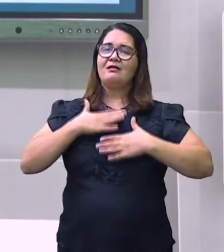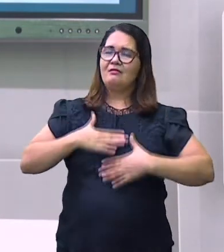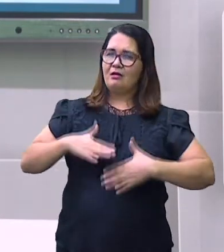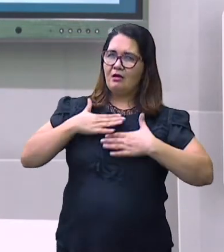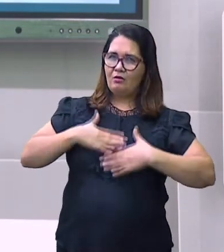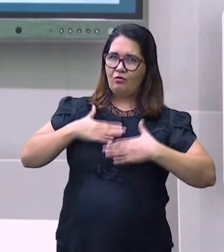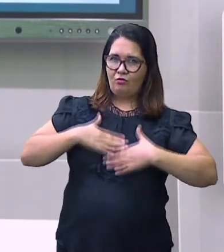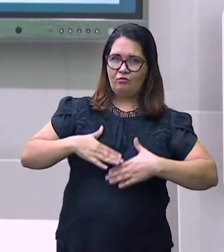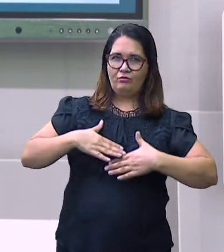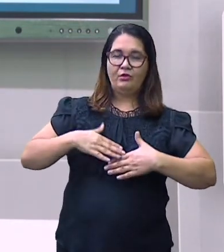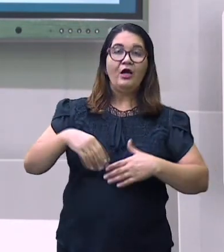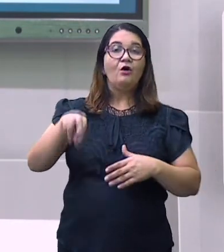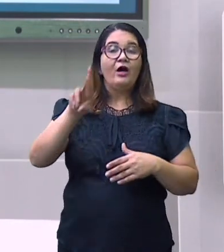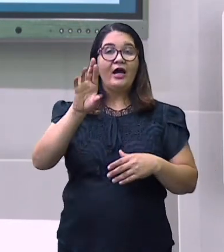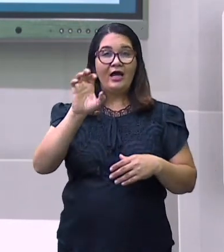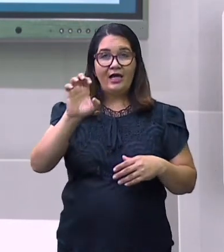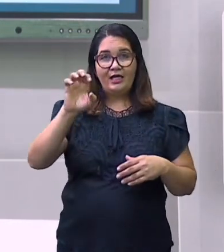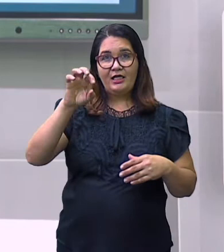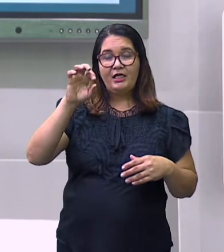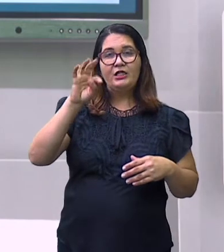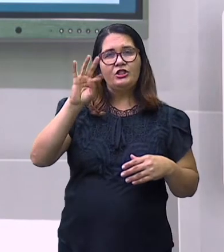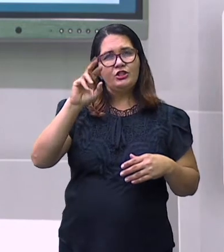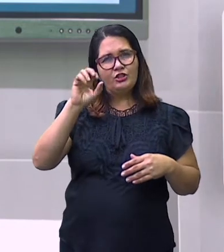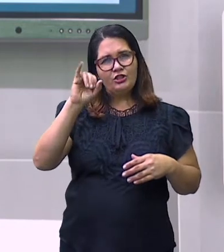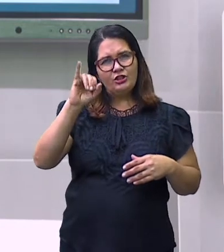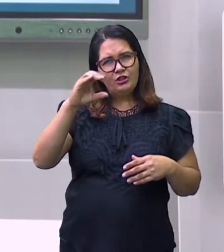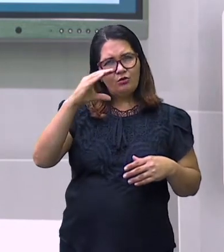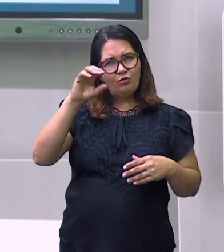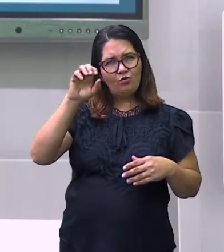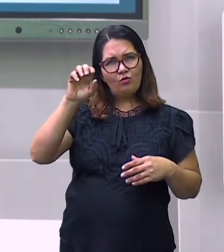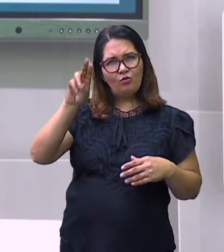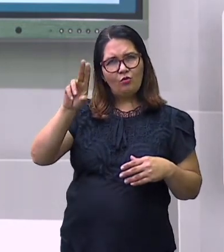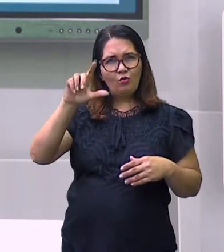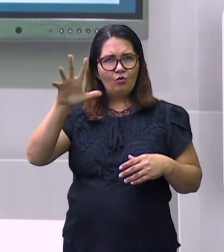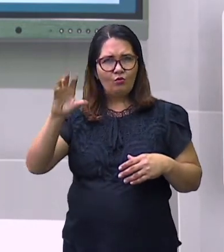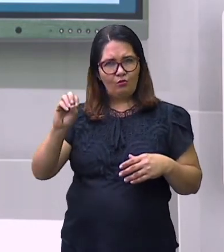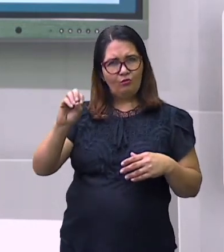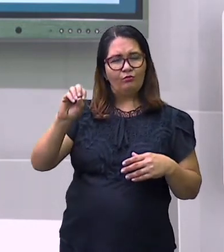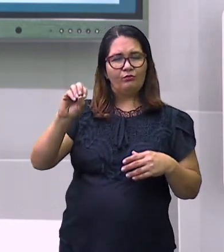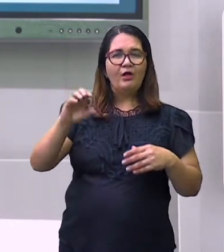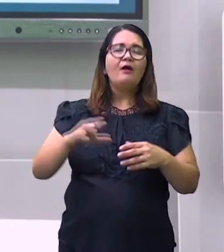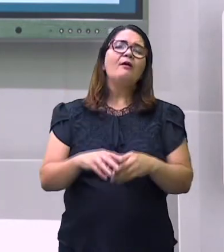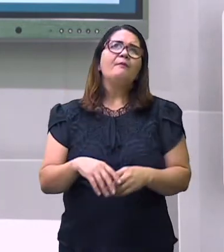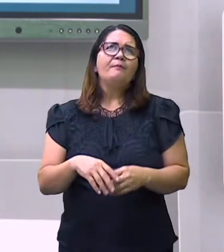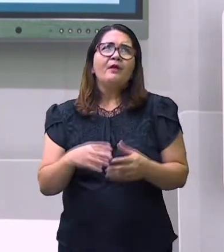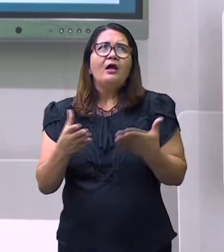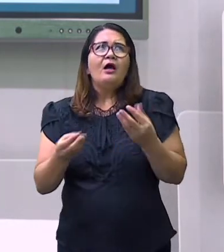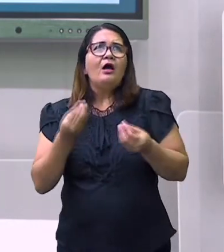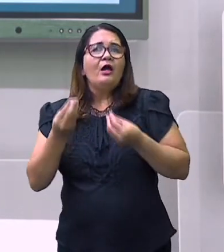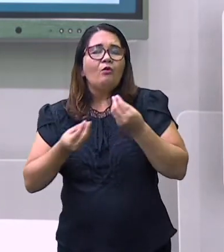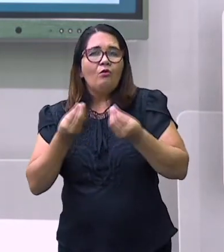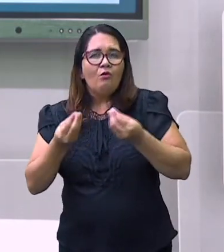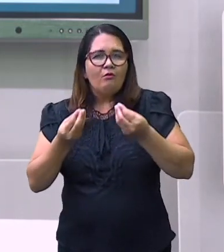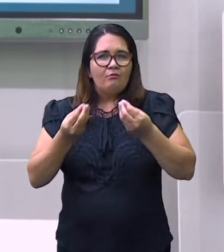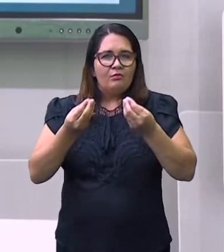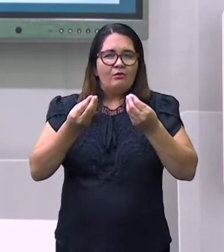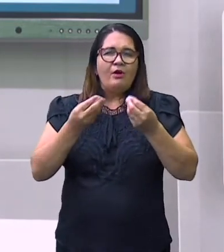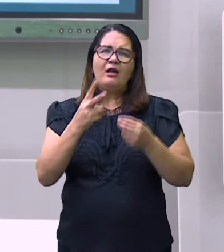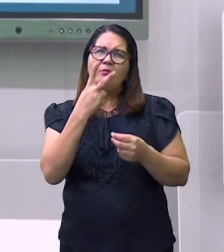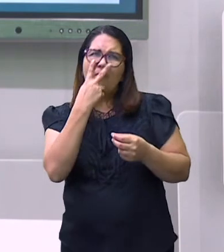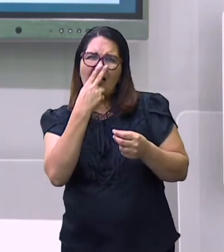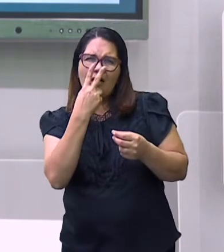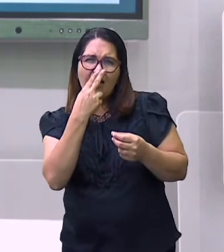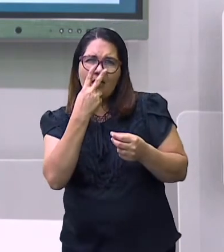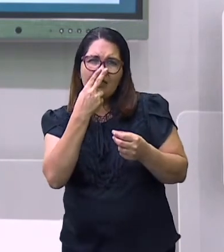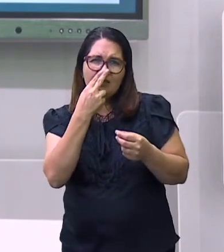O retículo, ele parece uma peça de tecido colocada sobre algo